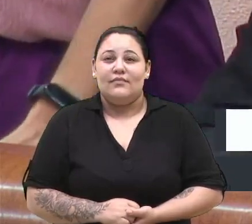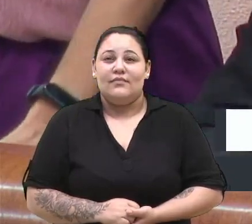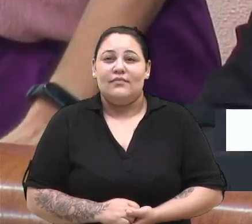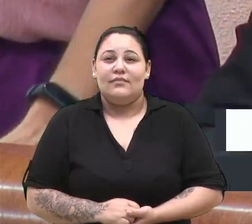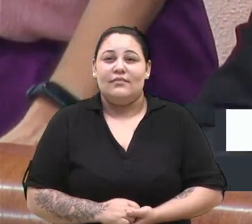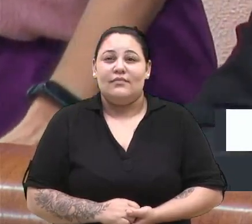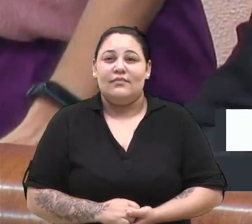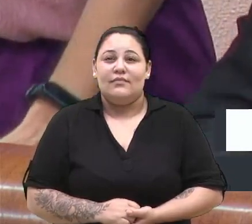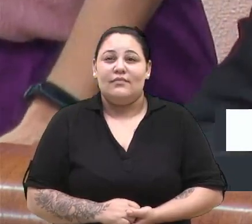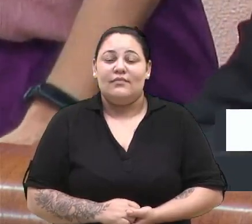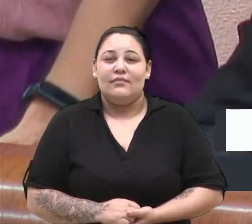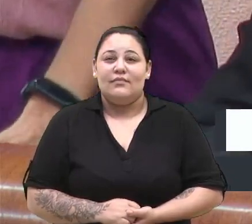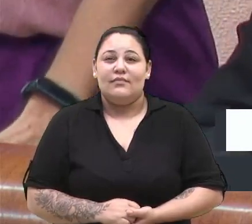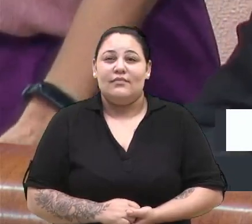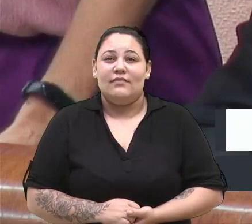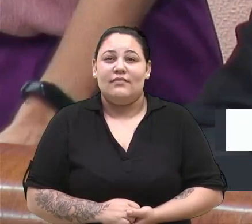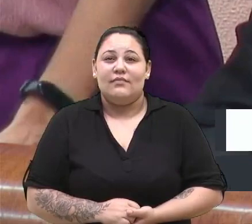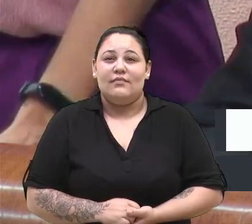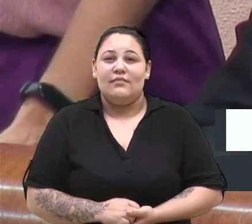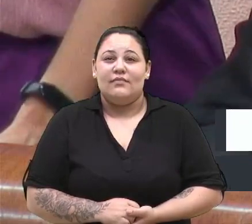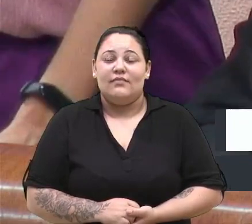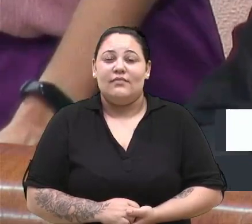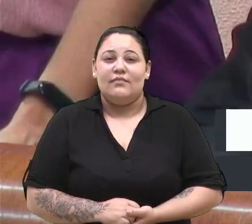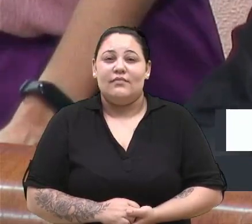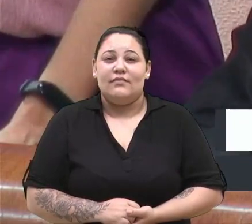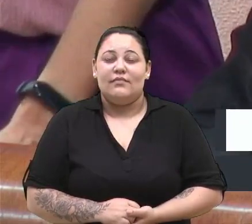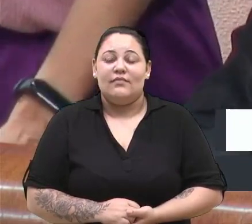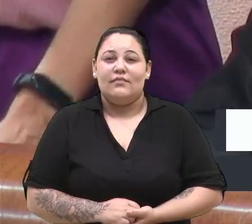presidente do cadori vota